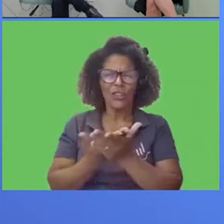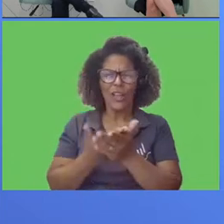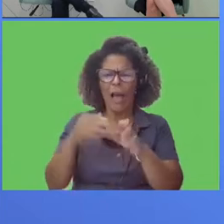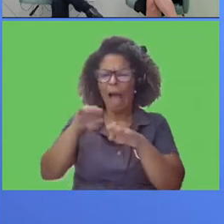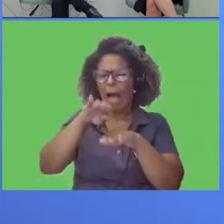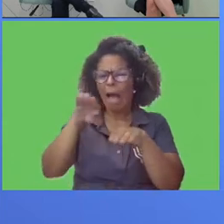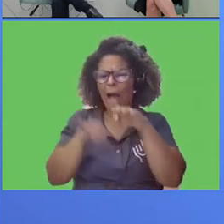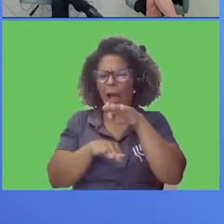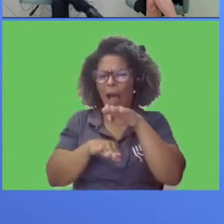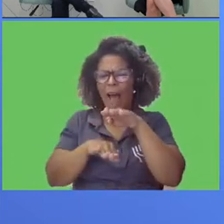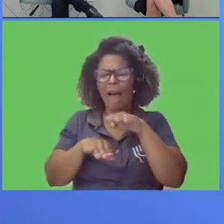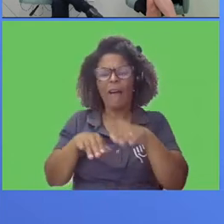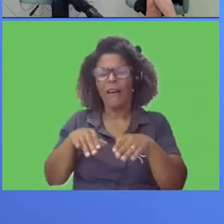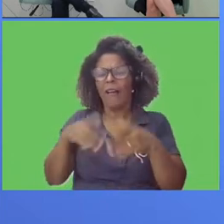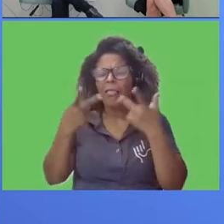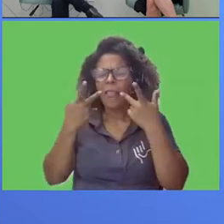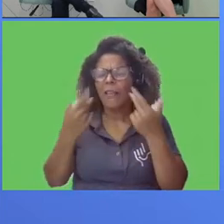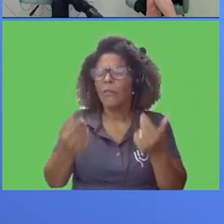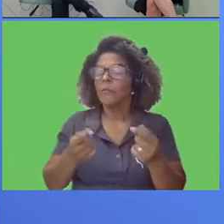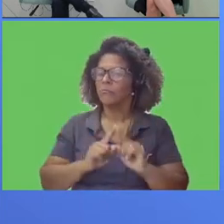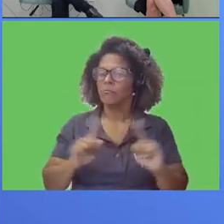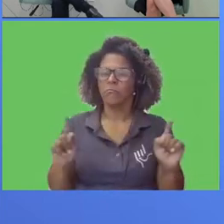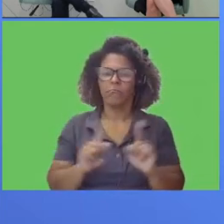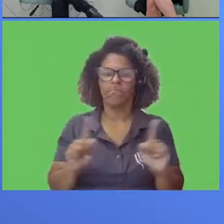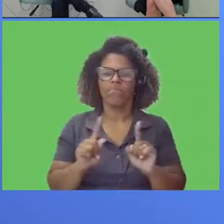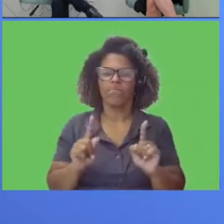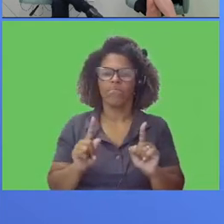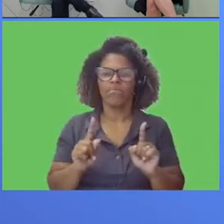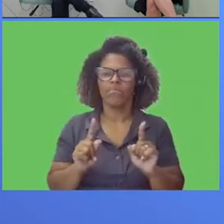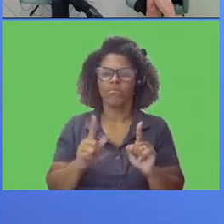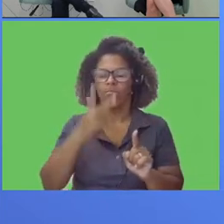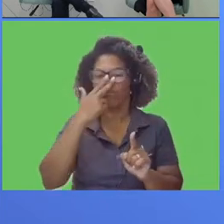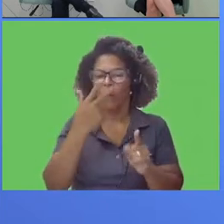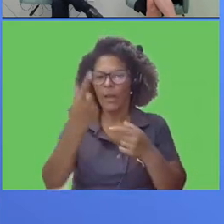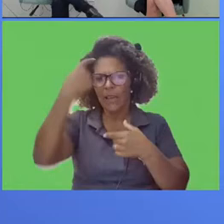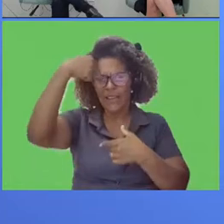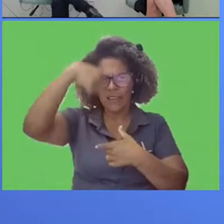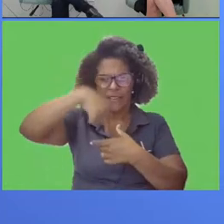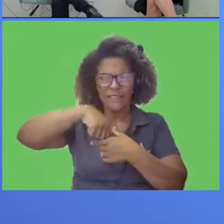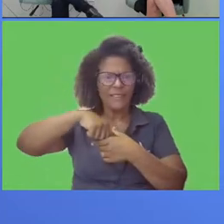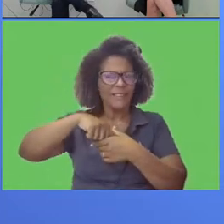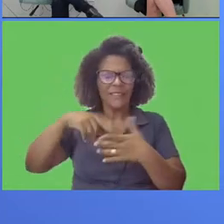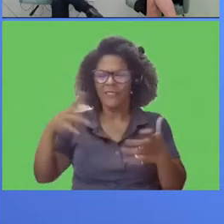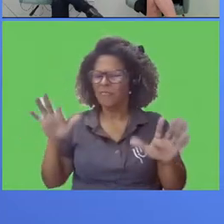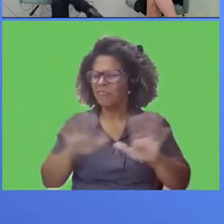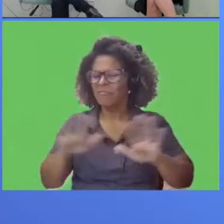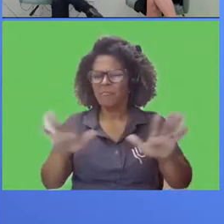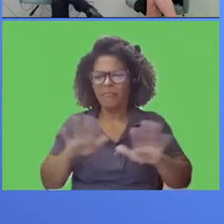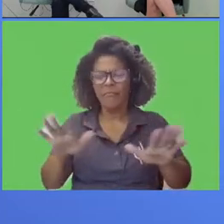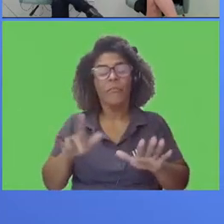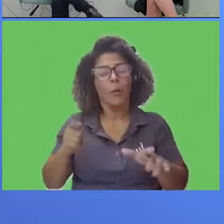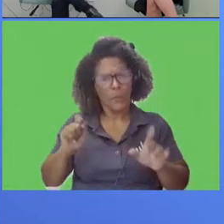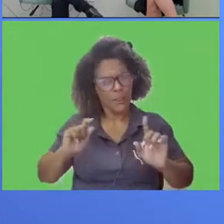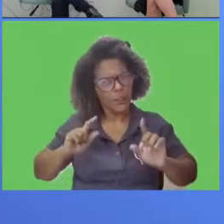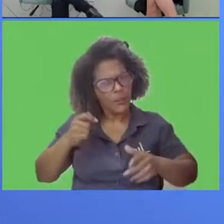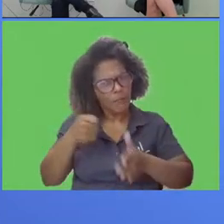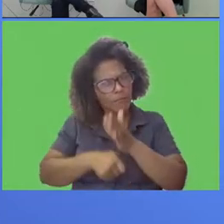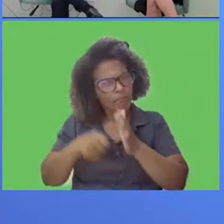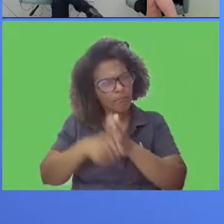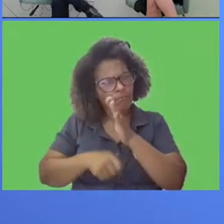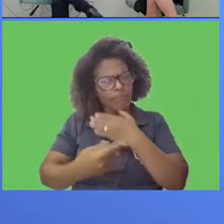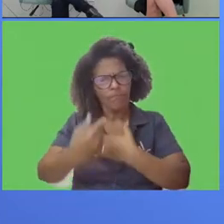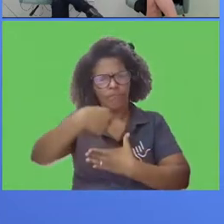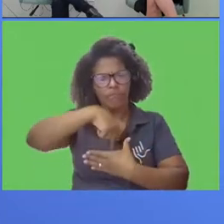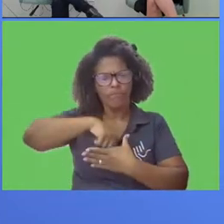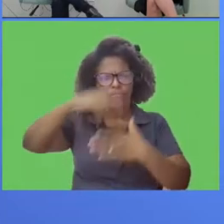vezes, a gente fica quase inconsciente, né, diante dessas desigualdades colocadas, porque elas são internalizadas